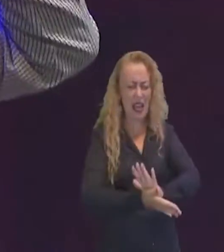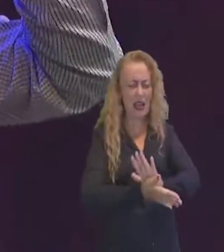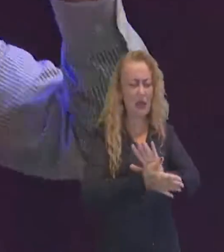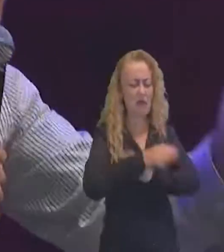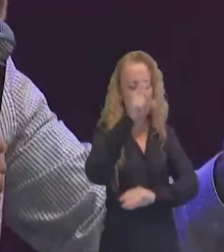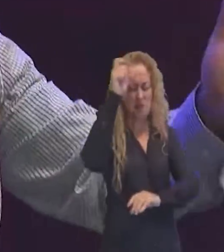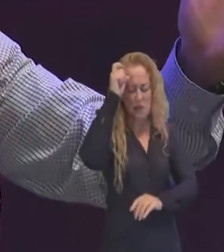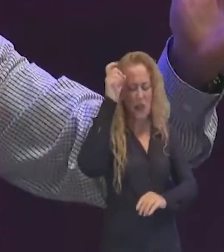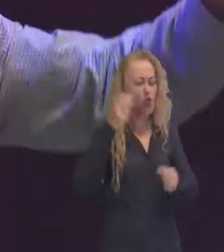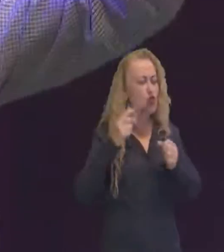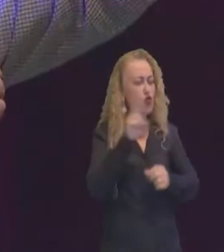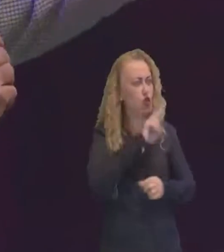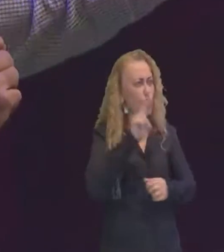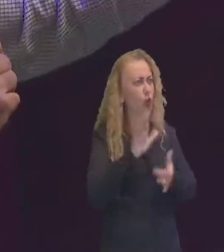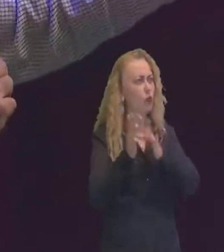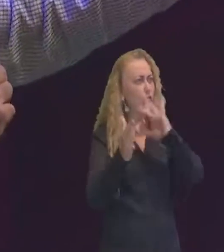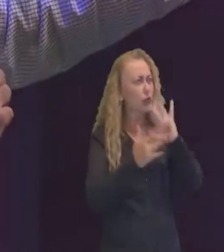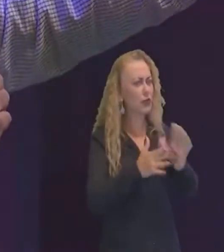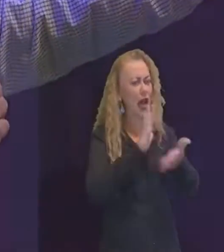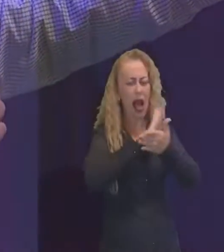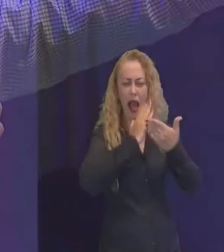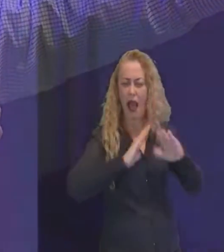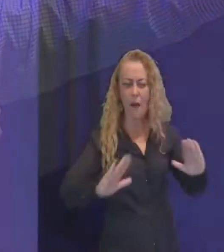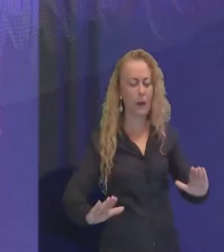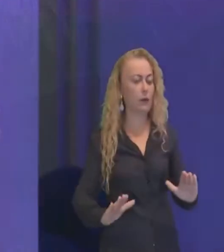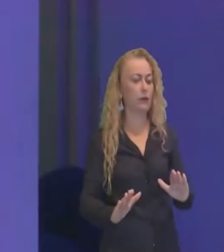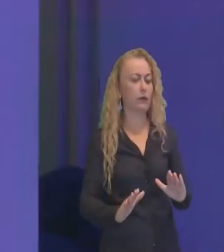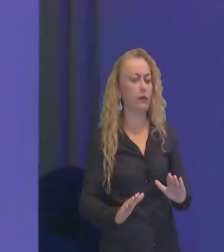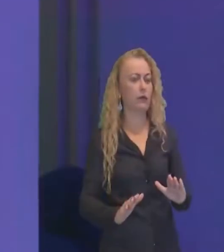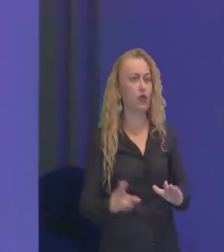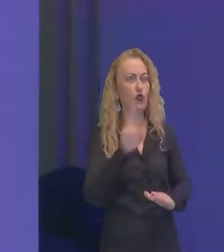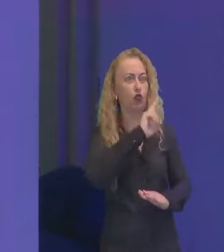trevas, em nome de Jesus, para a glória de Deus.